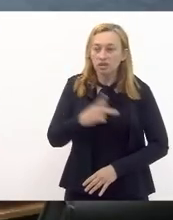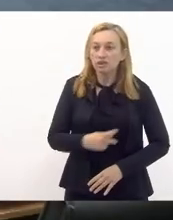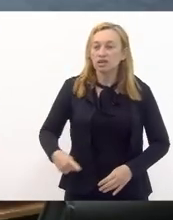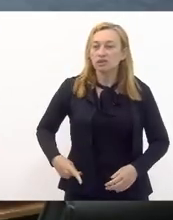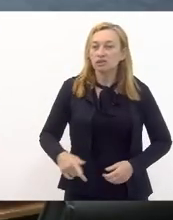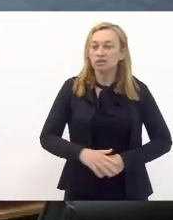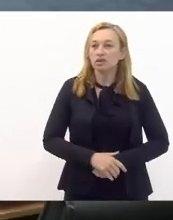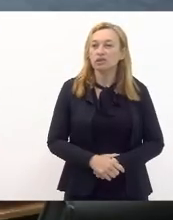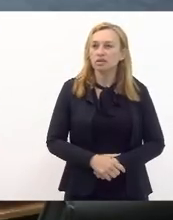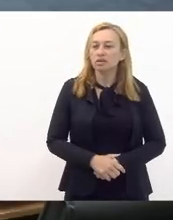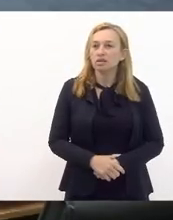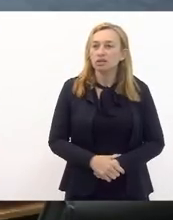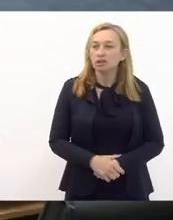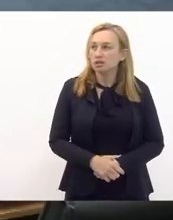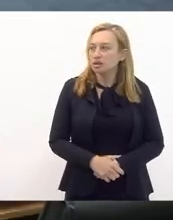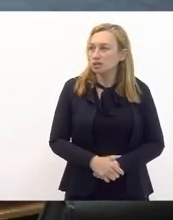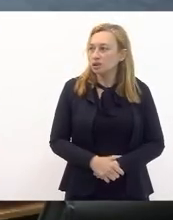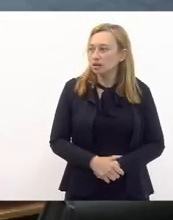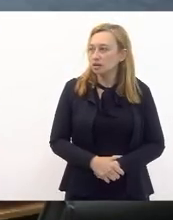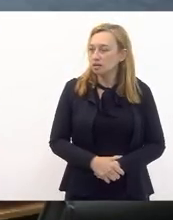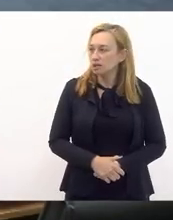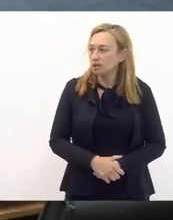E aí